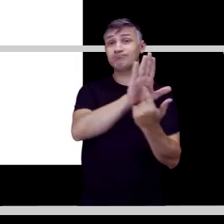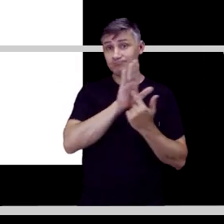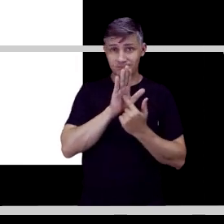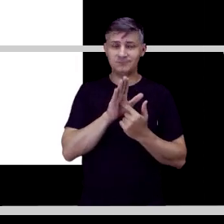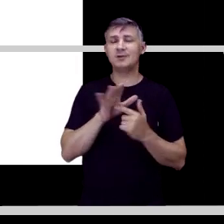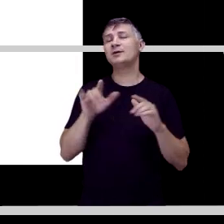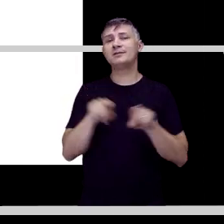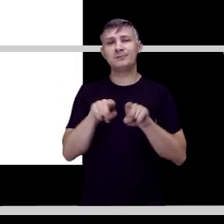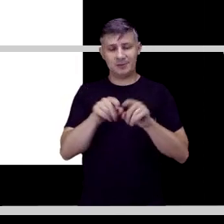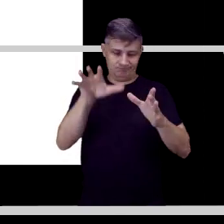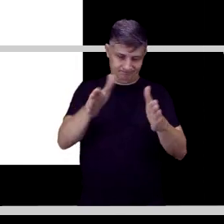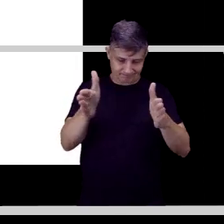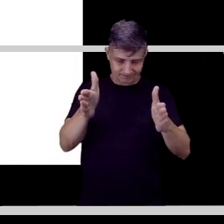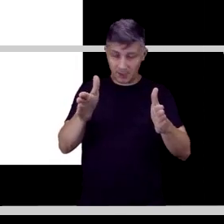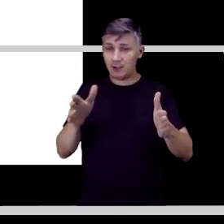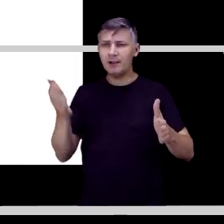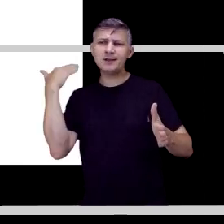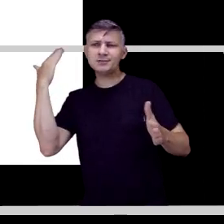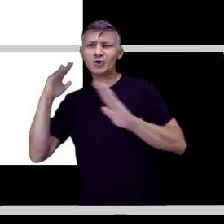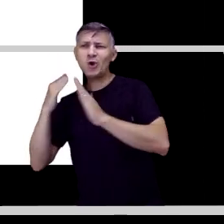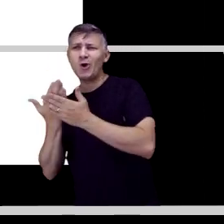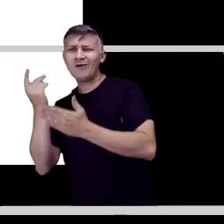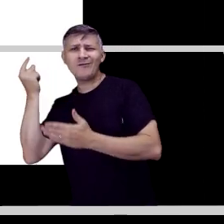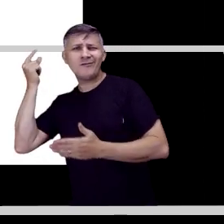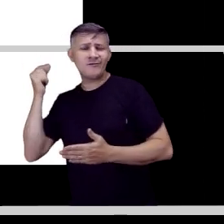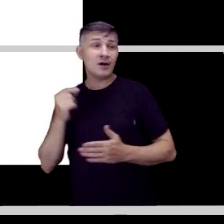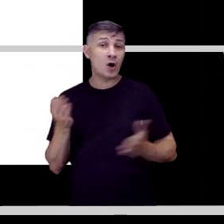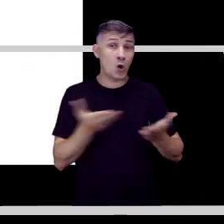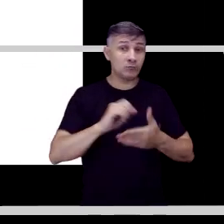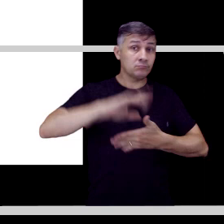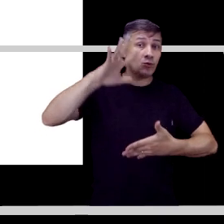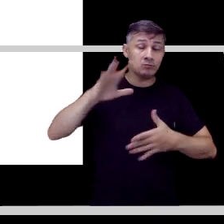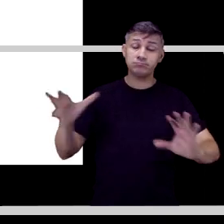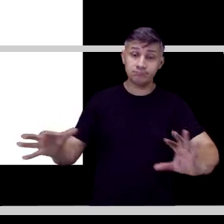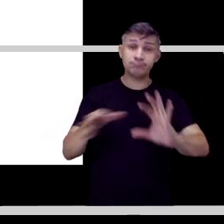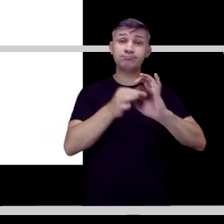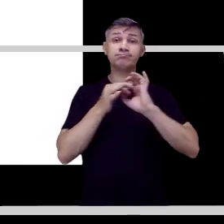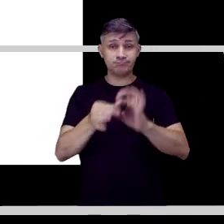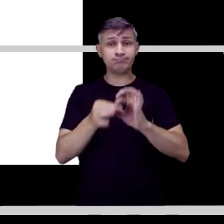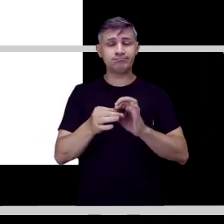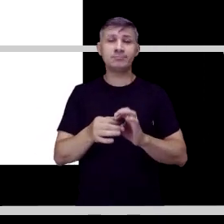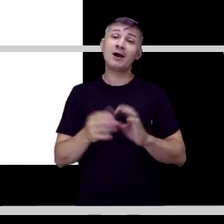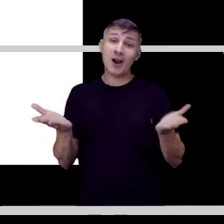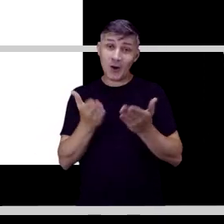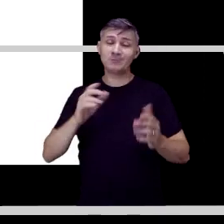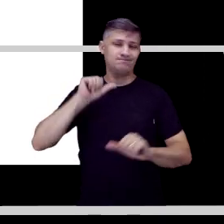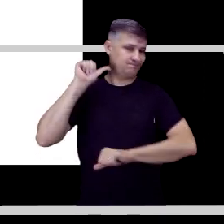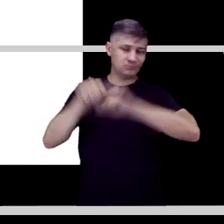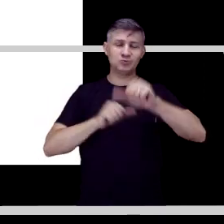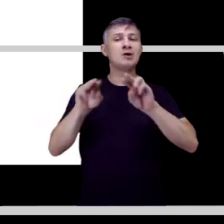une todas elas e transforma o que era essa escola num espaço de um museu contemporâneo, tendo um esforço